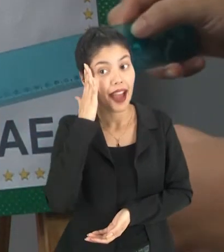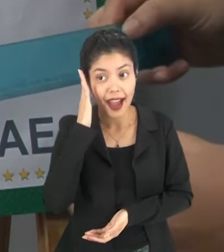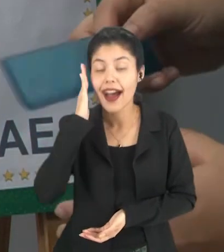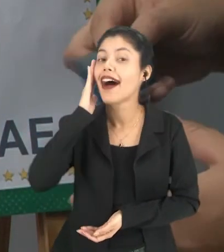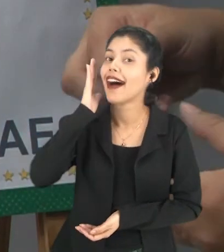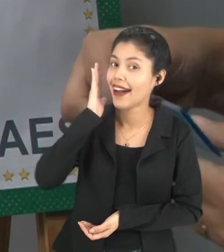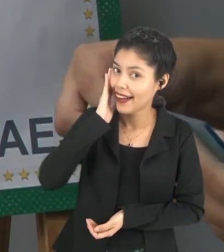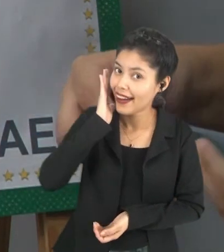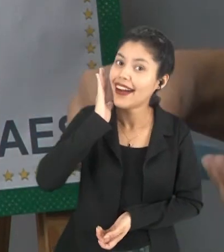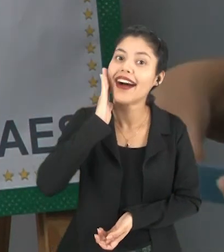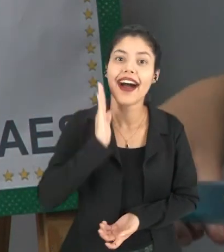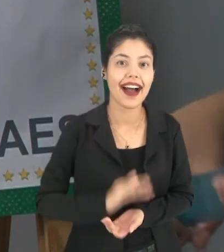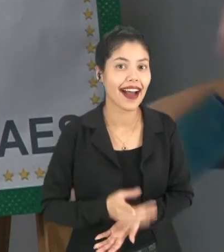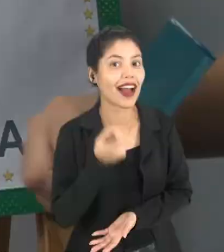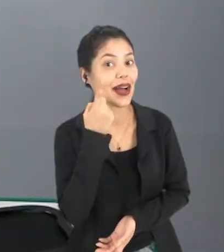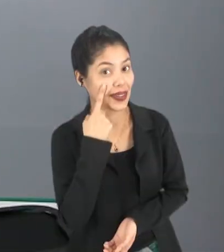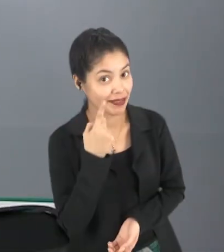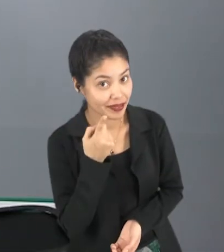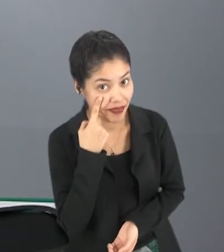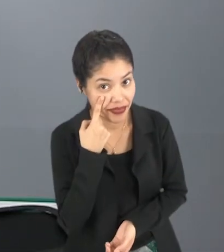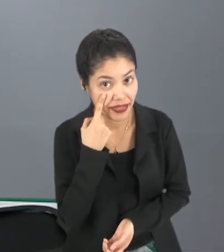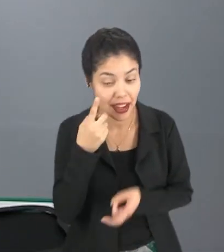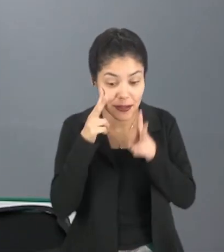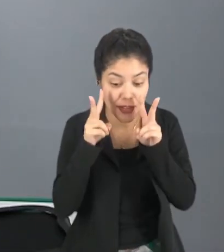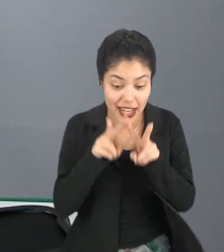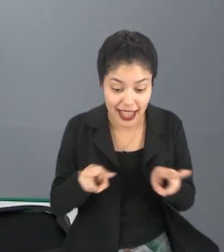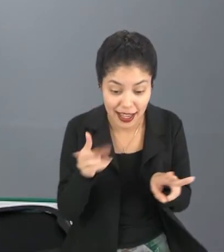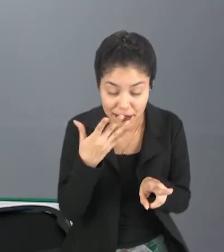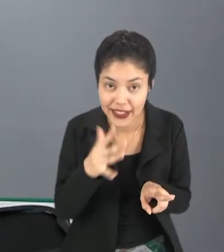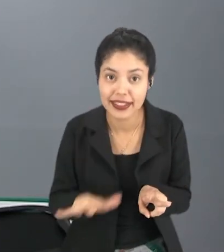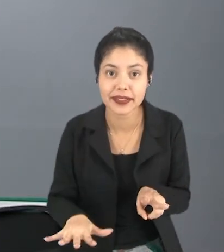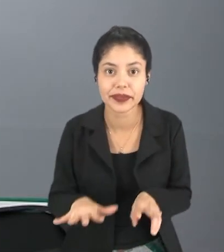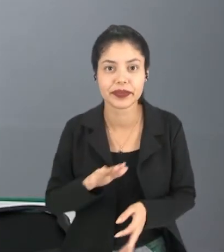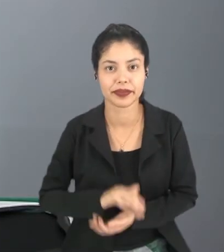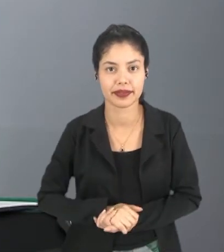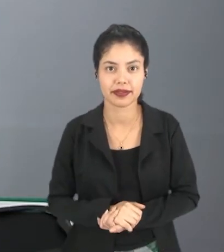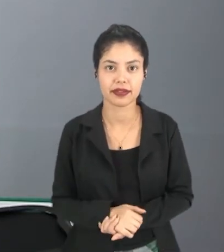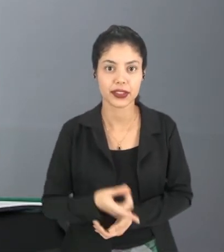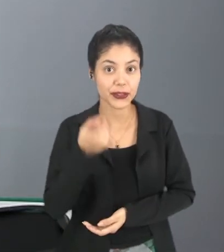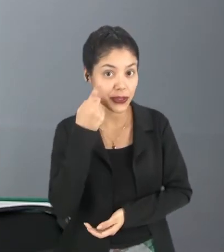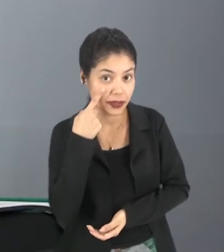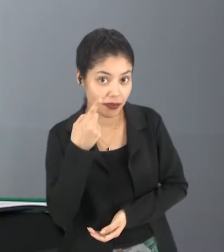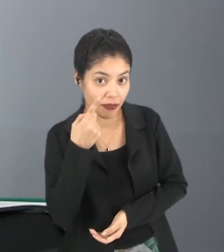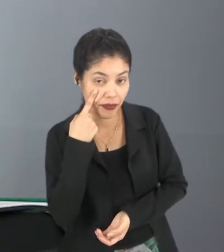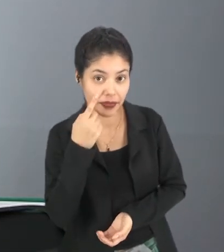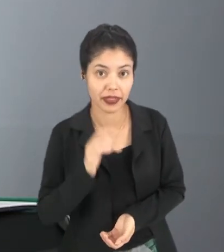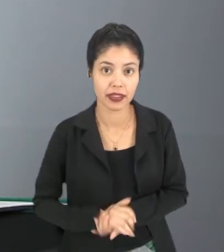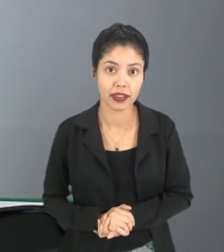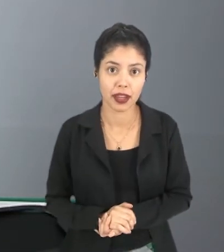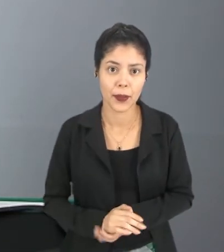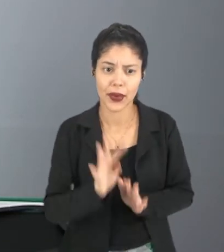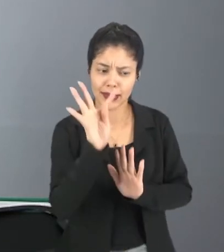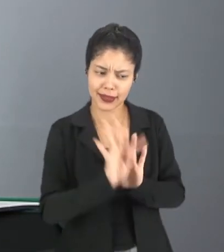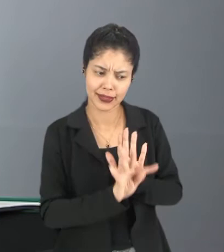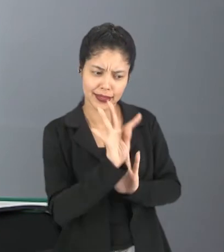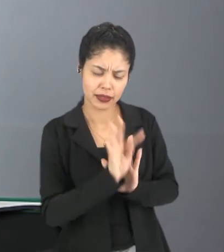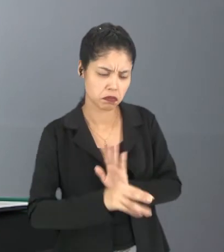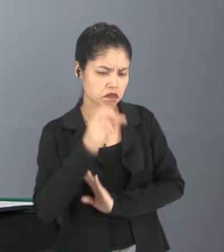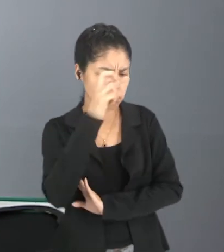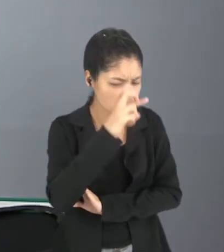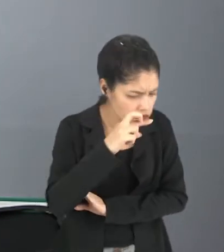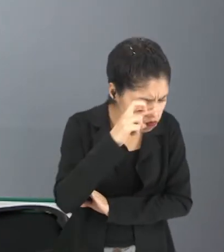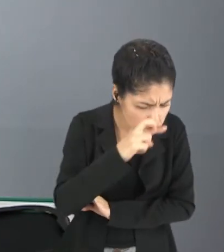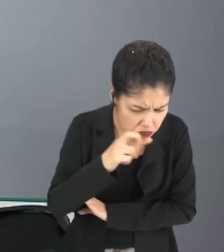Então, olhando e vendo, crianças, olhando para esse texto e